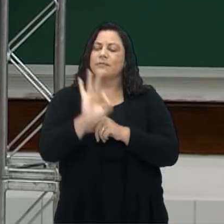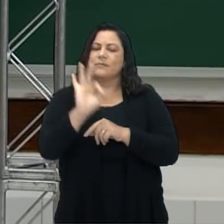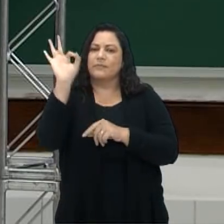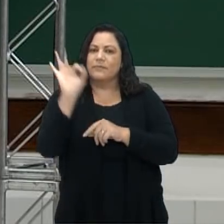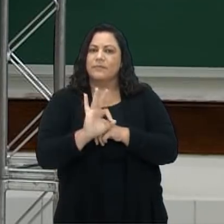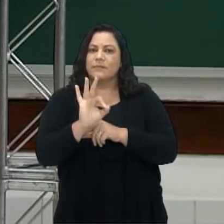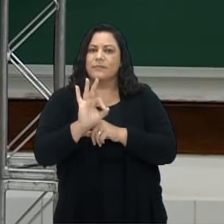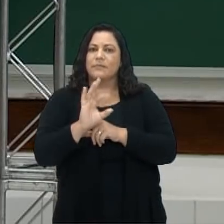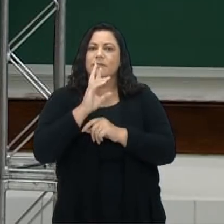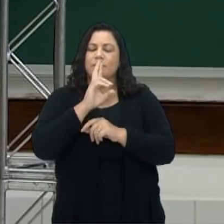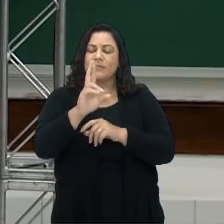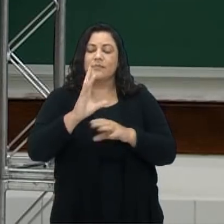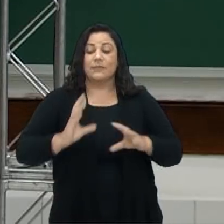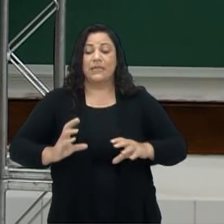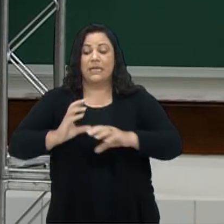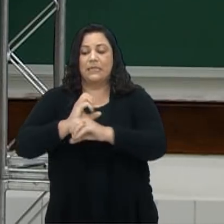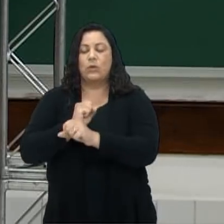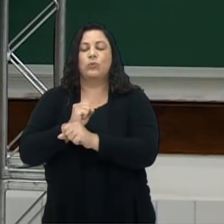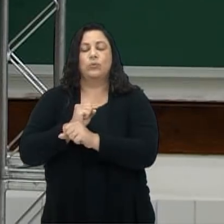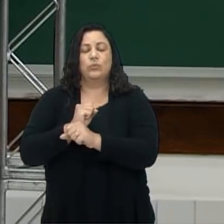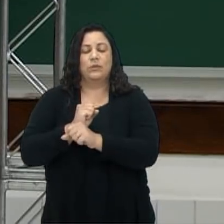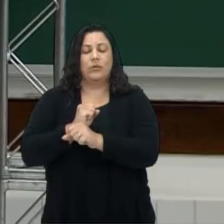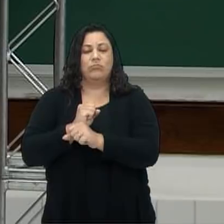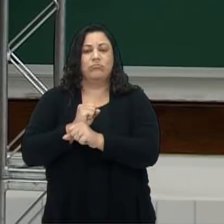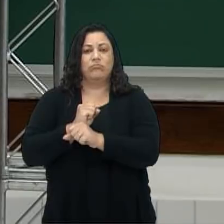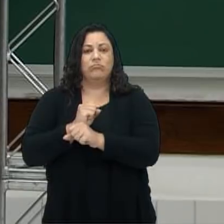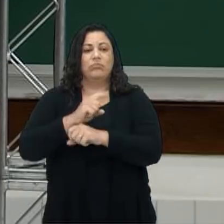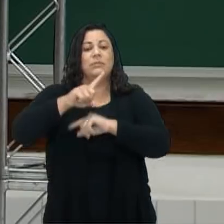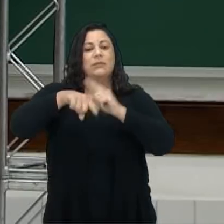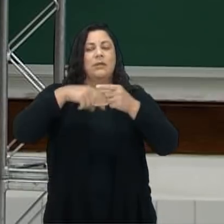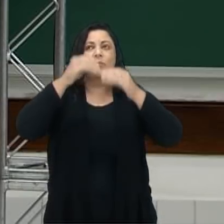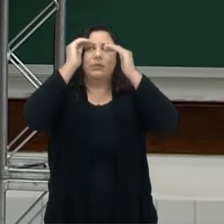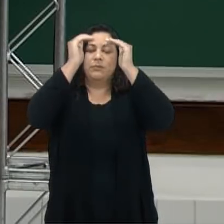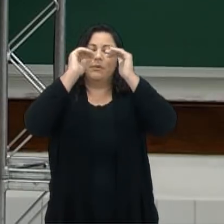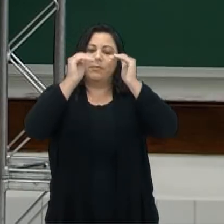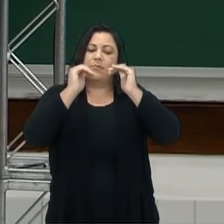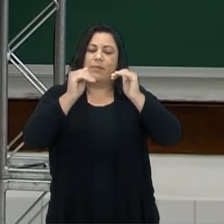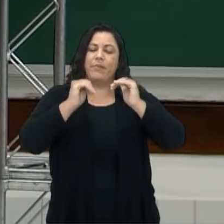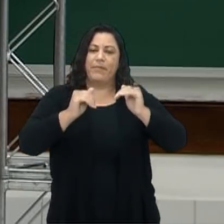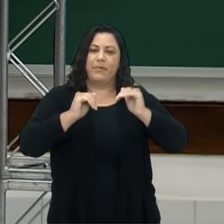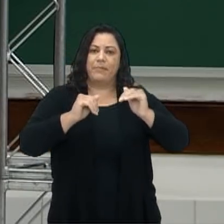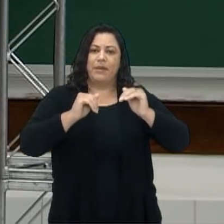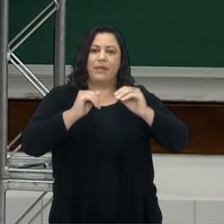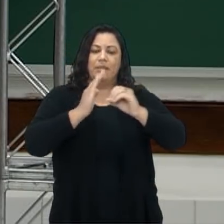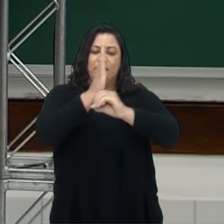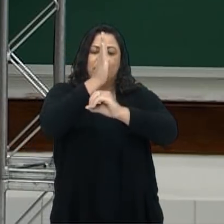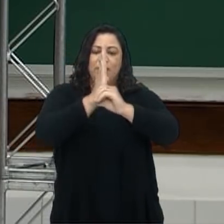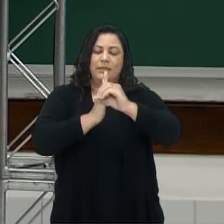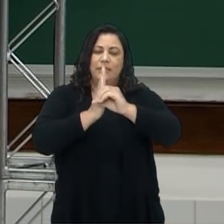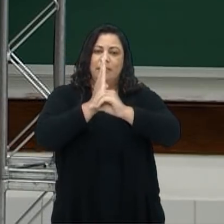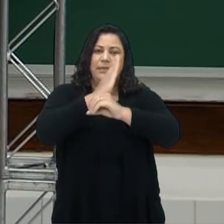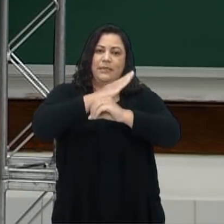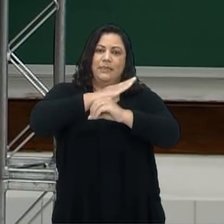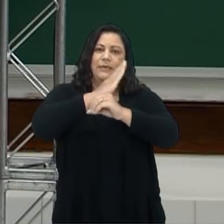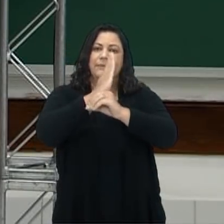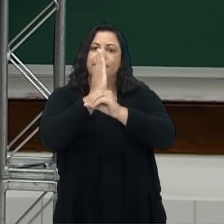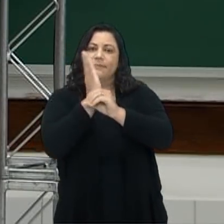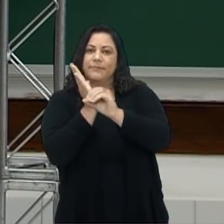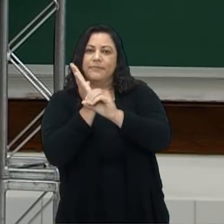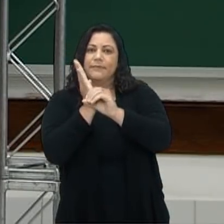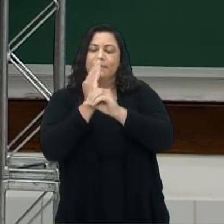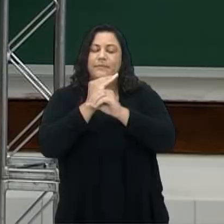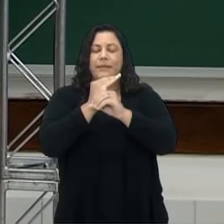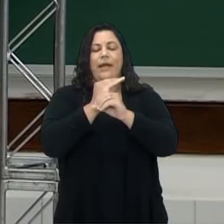respostas em relação ao total de pessoas que responderam, calcula o ângulo central e marca tudo isso com o transferidor. Então, tá